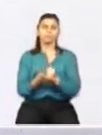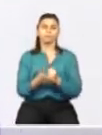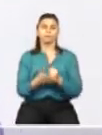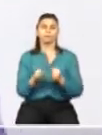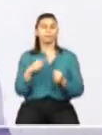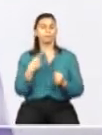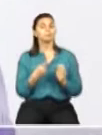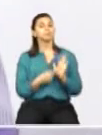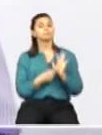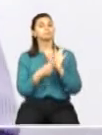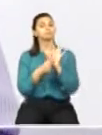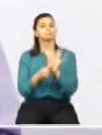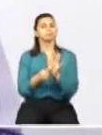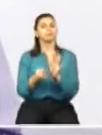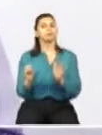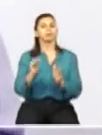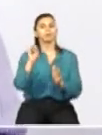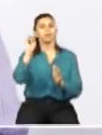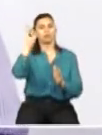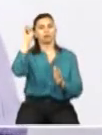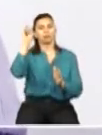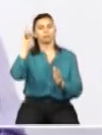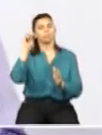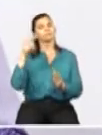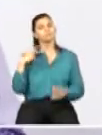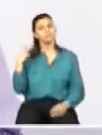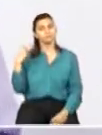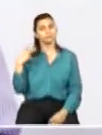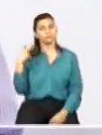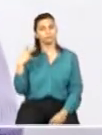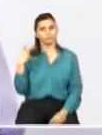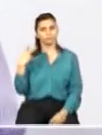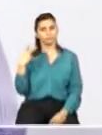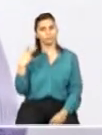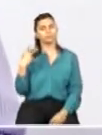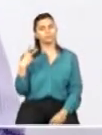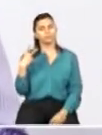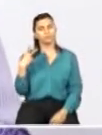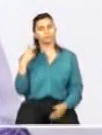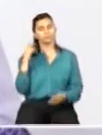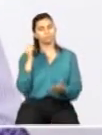possamos demonstrar a importância de ser um vereador e defender as